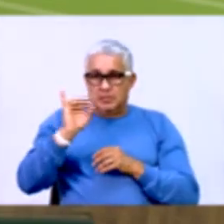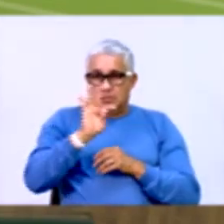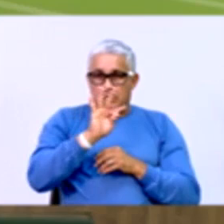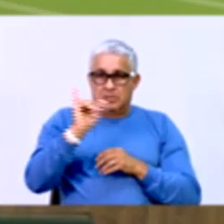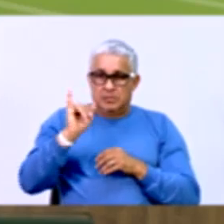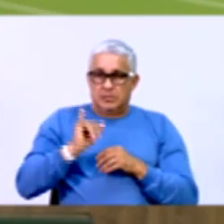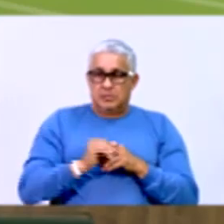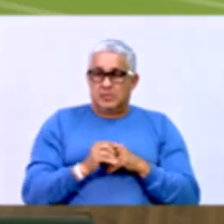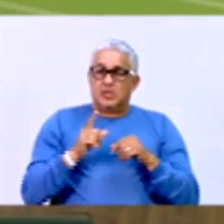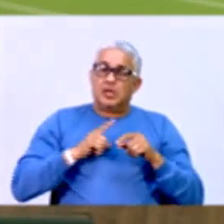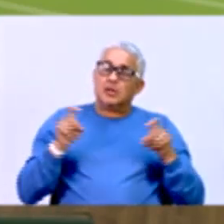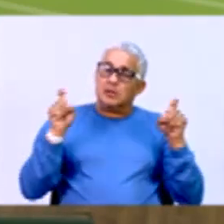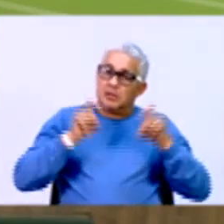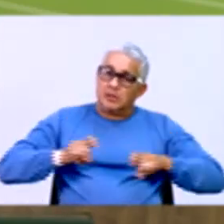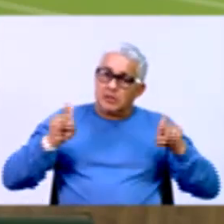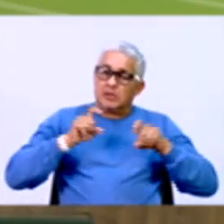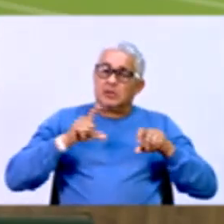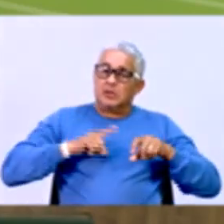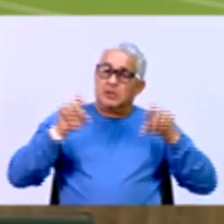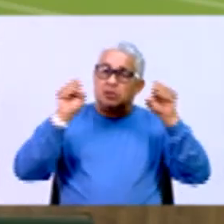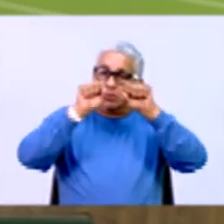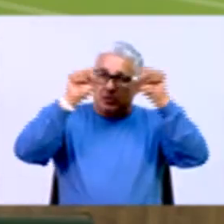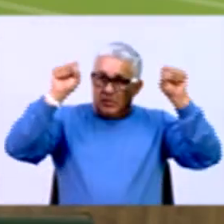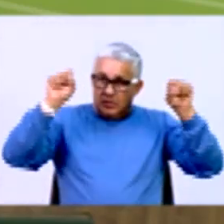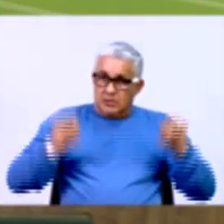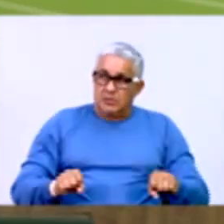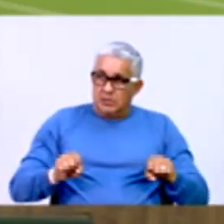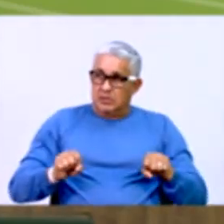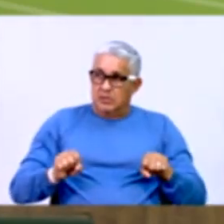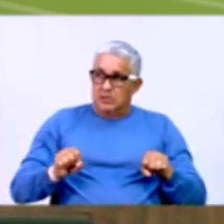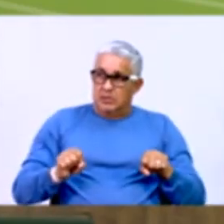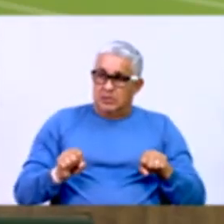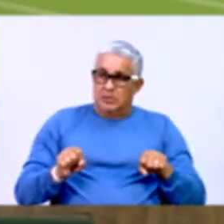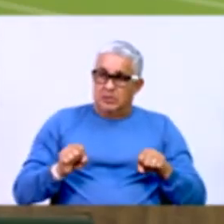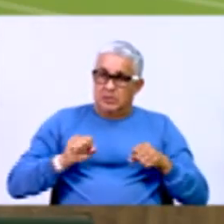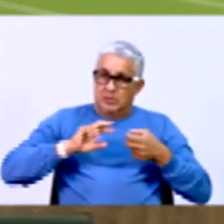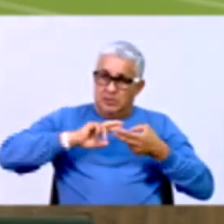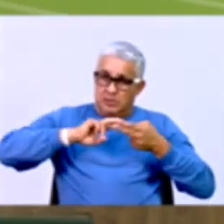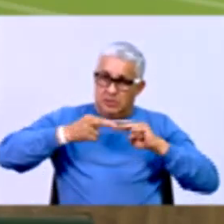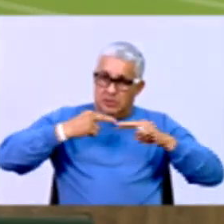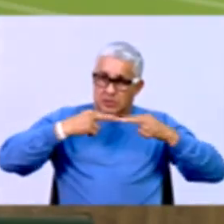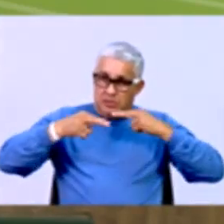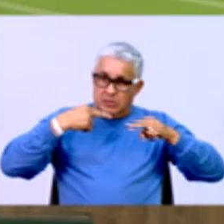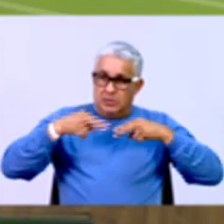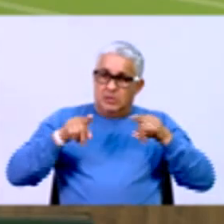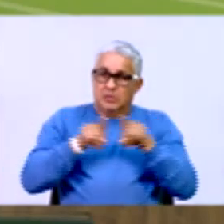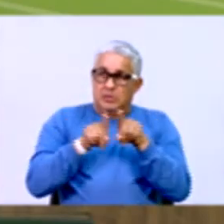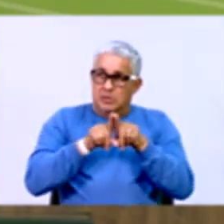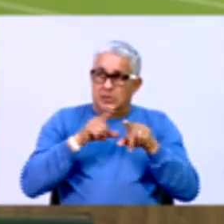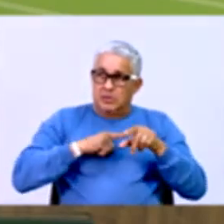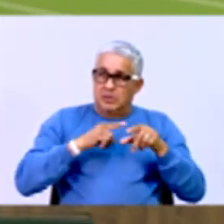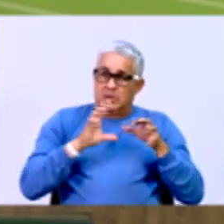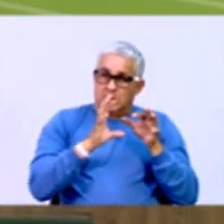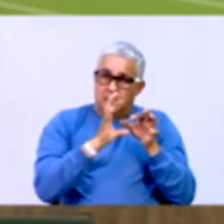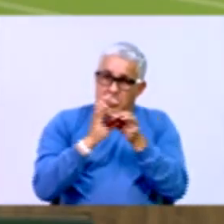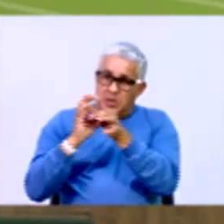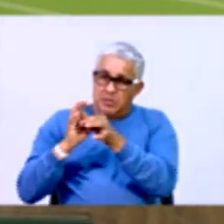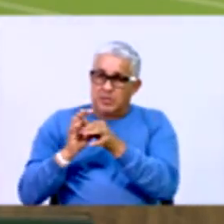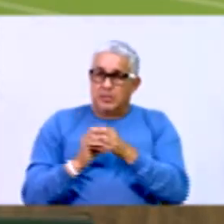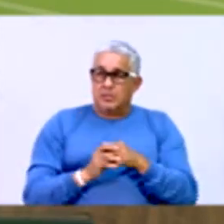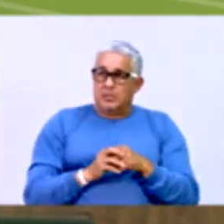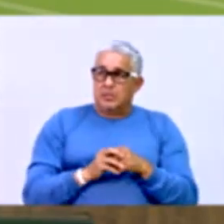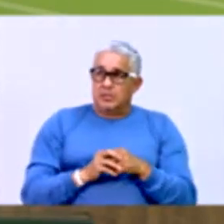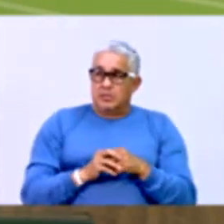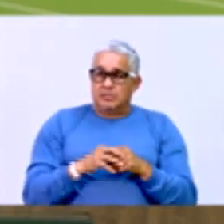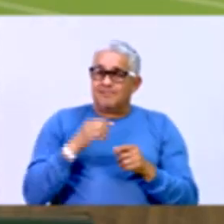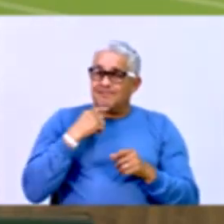tem um computador, uma empresa que tem um sistema, uma empresa que tem uma rede que conecta os recursos existentes nela. Não